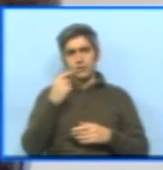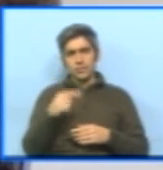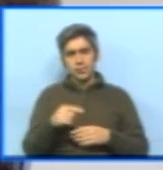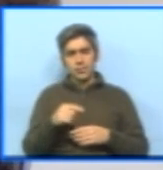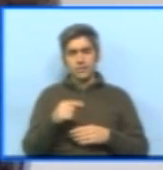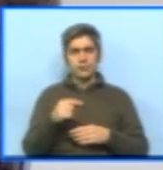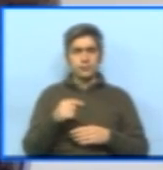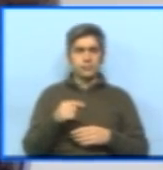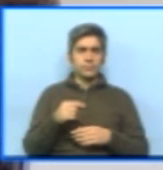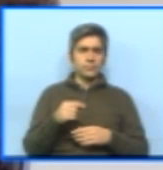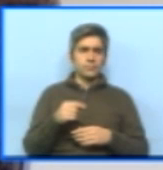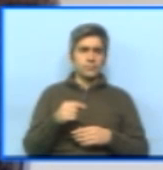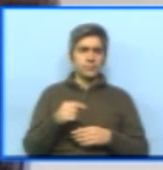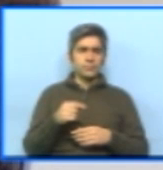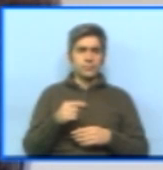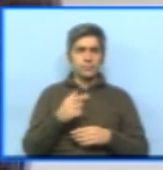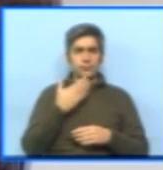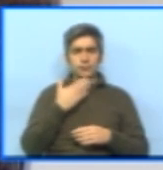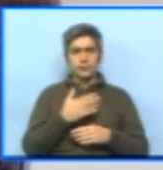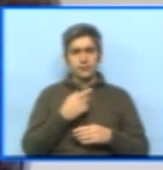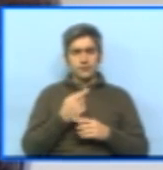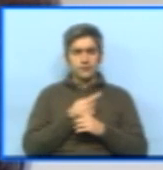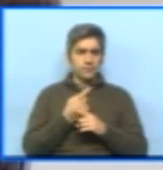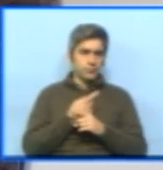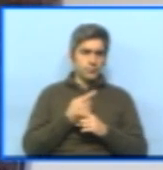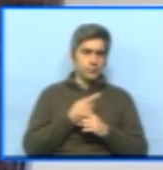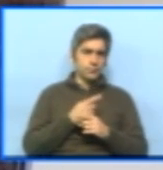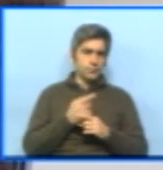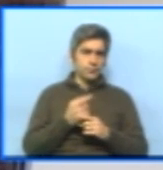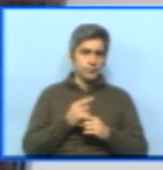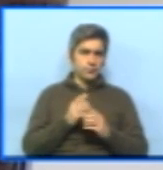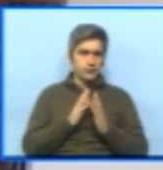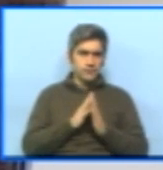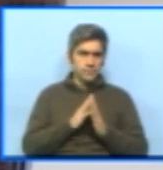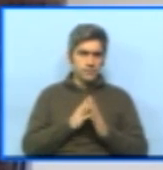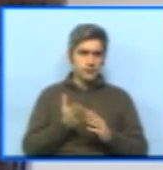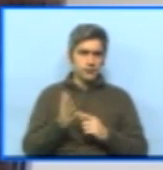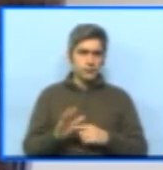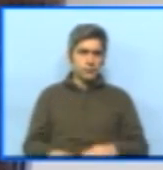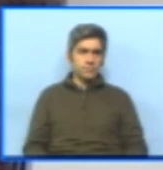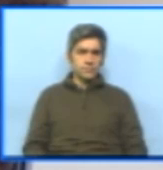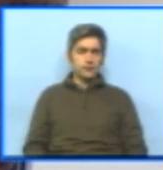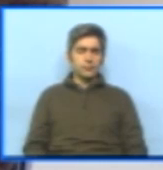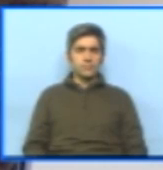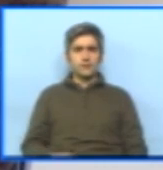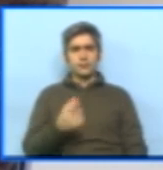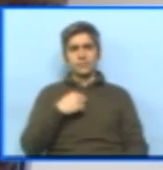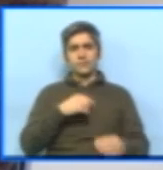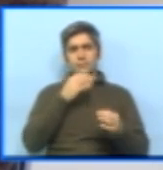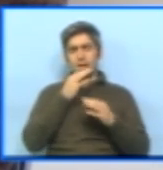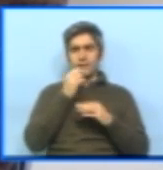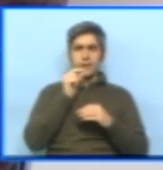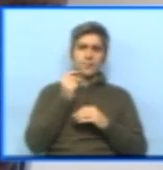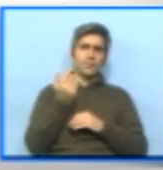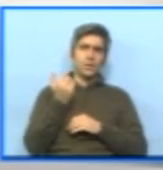tem para nos pedir tal tipo de oração, por exemplo. Falávamos há pouco desta